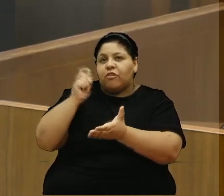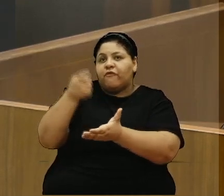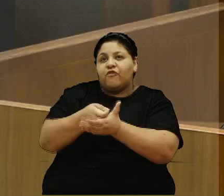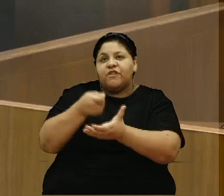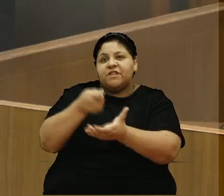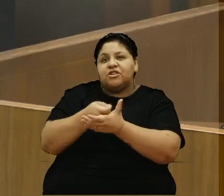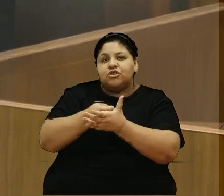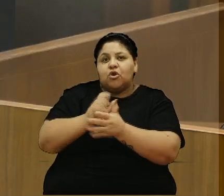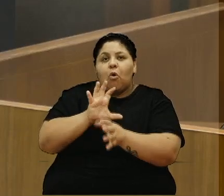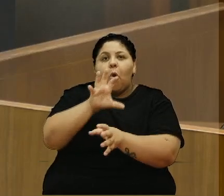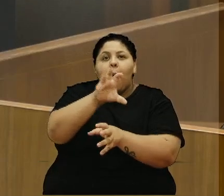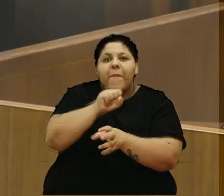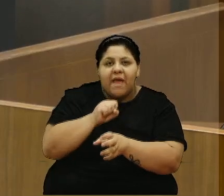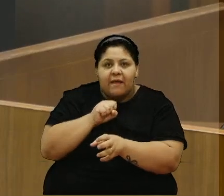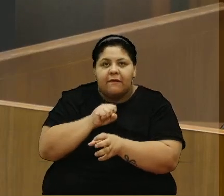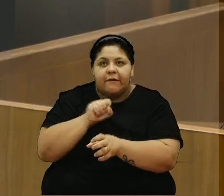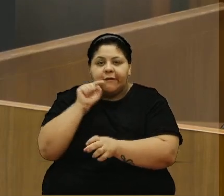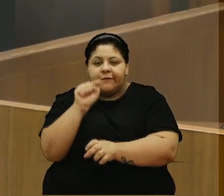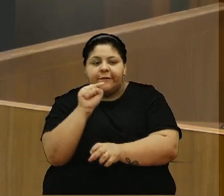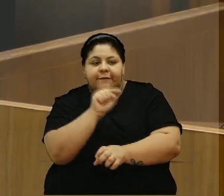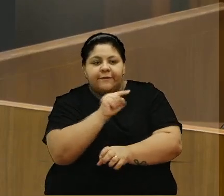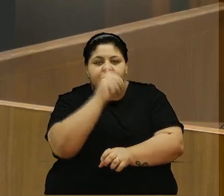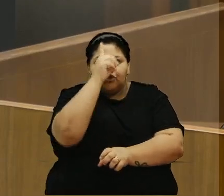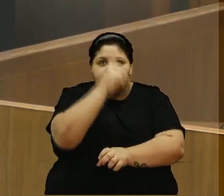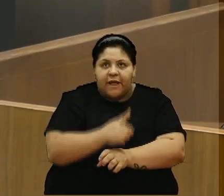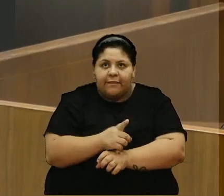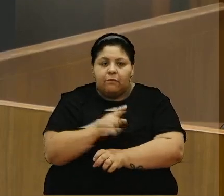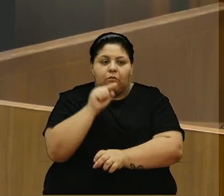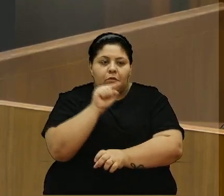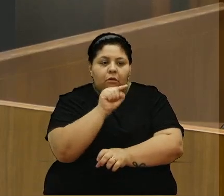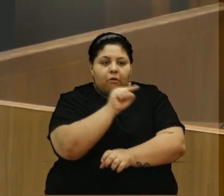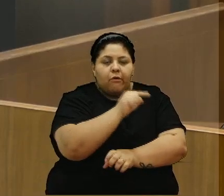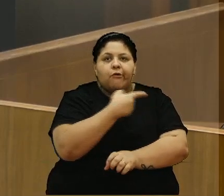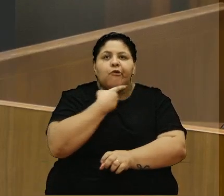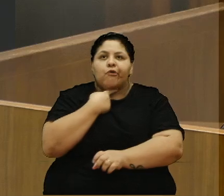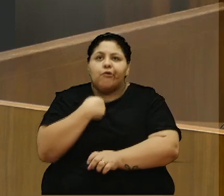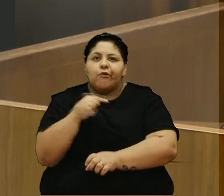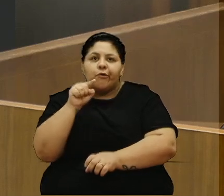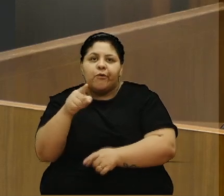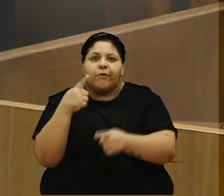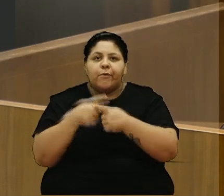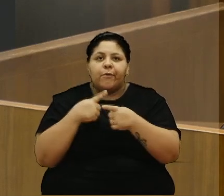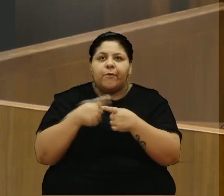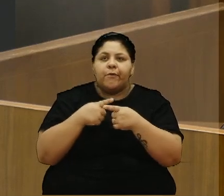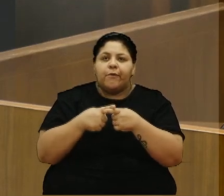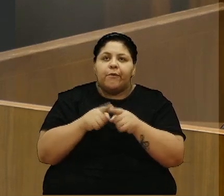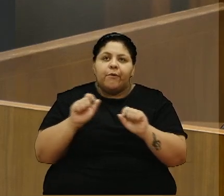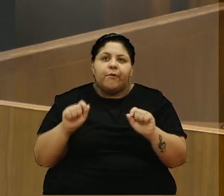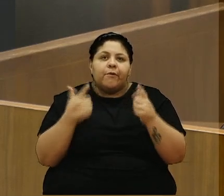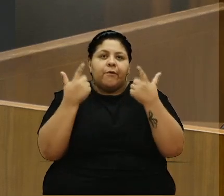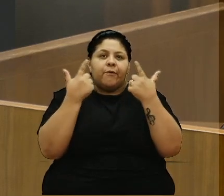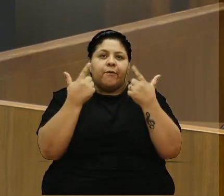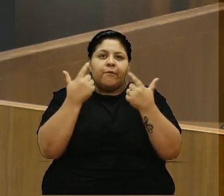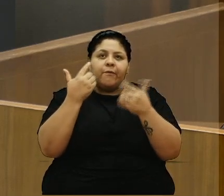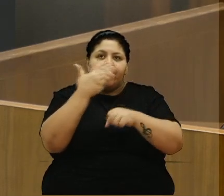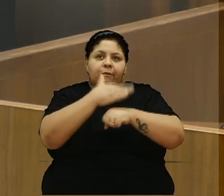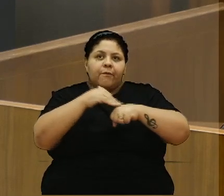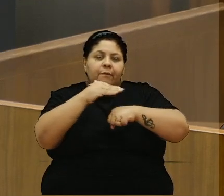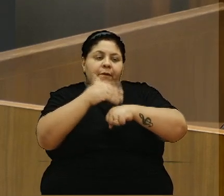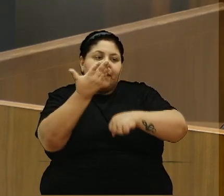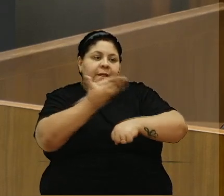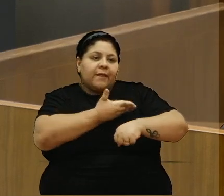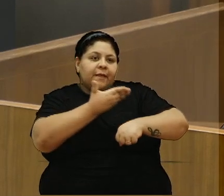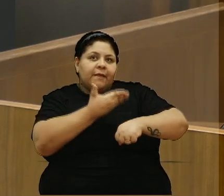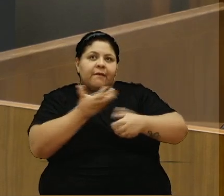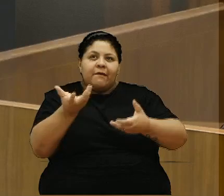comer. 3 pontinhos. Direto, 3 pontinhos. Gosto de você porque você é pestinha e uma querida amiga aberta ao diálogo.